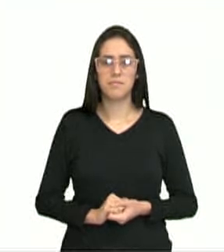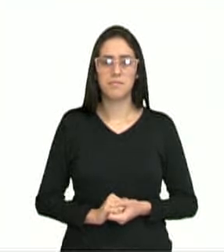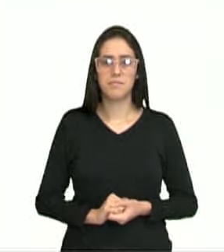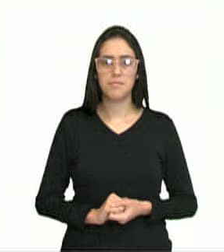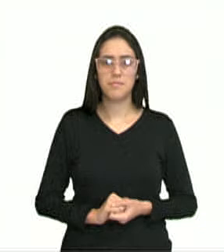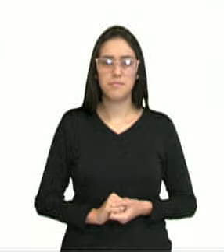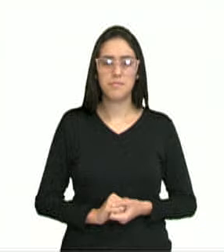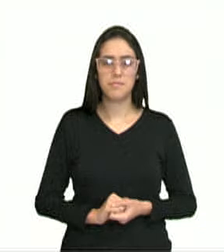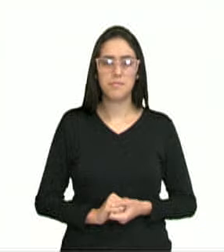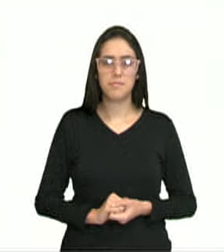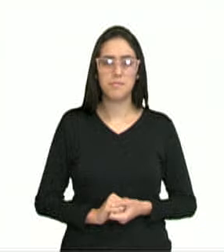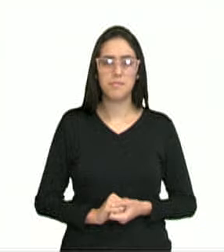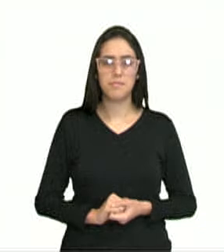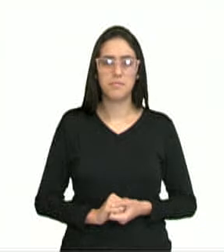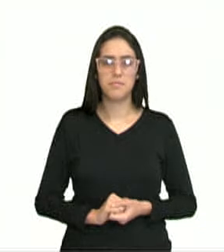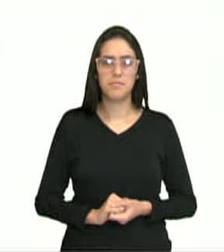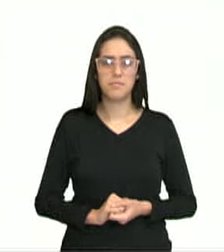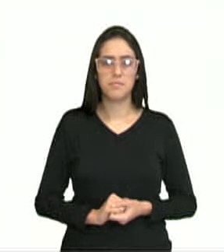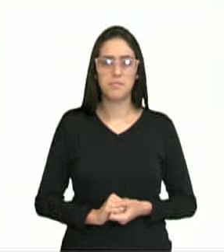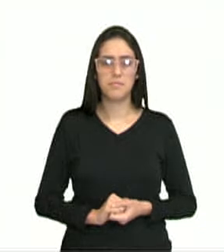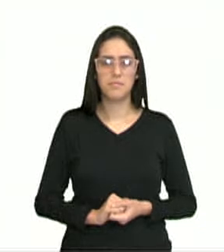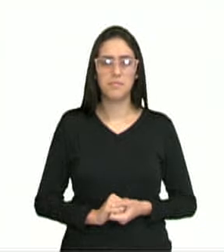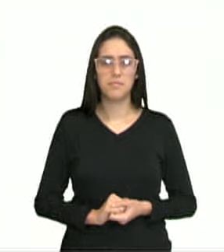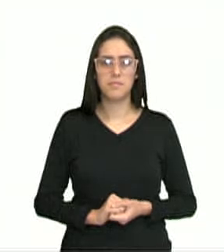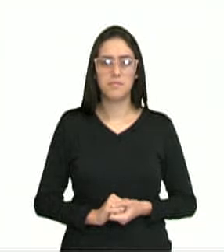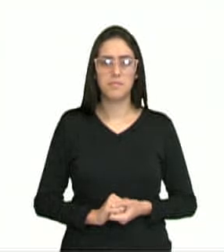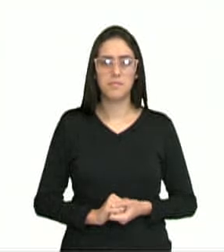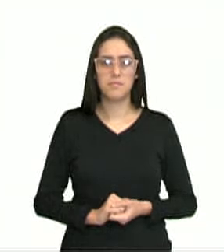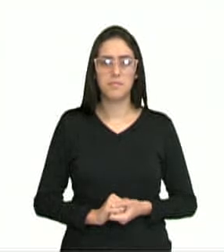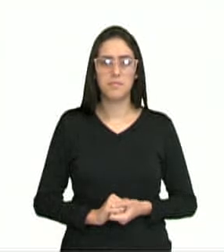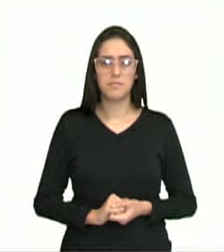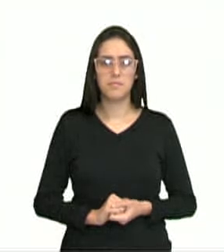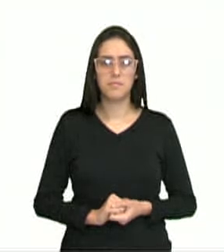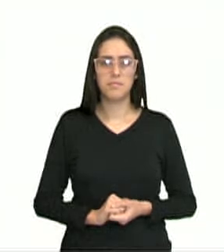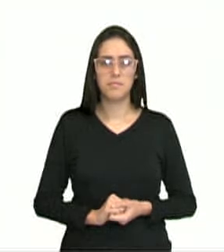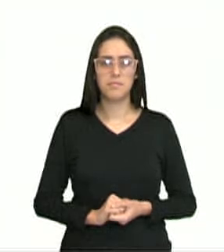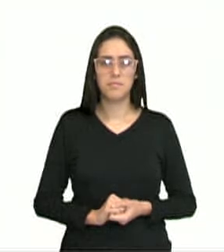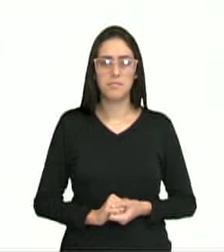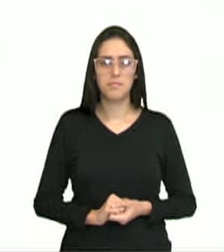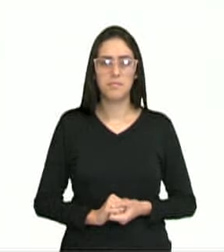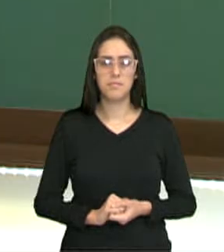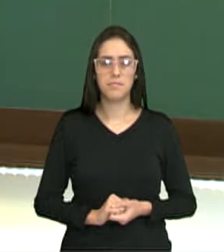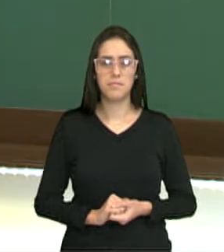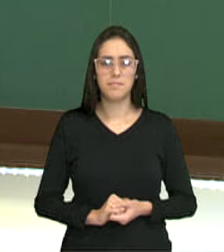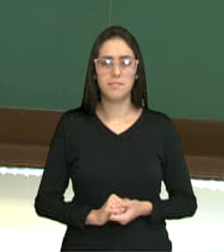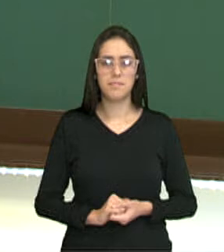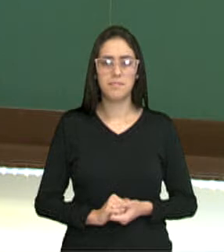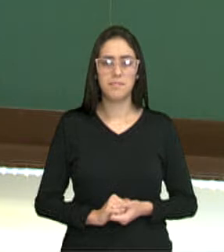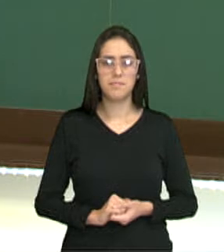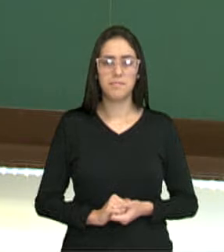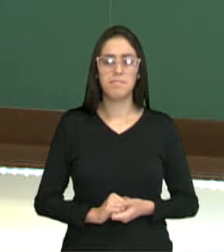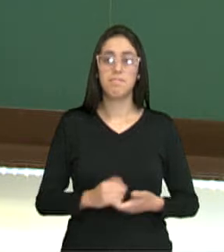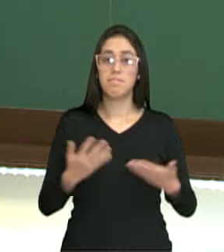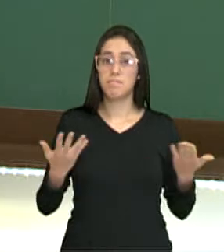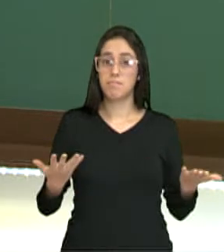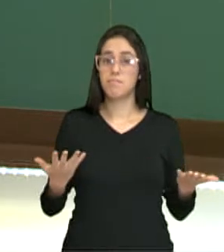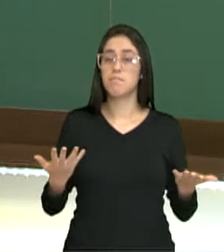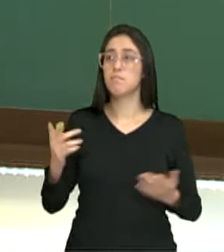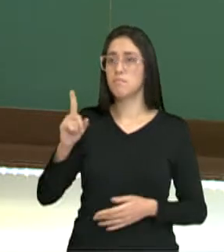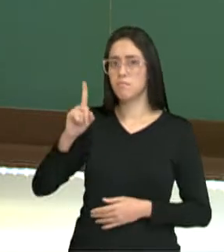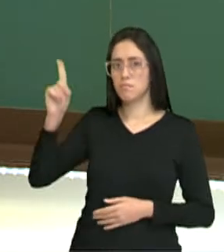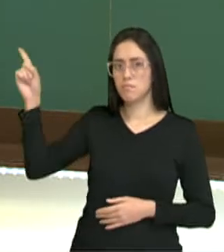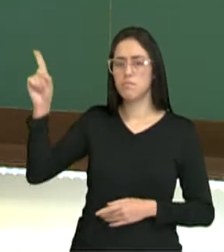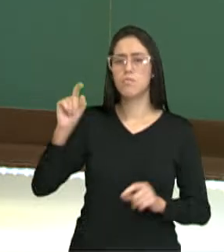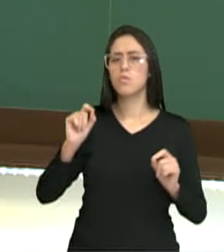e podem, né, aparecer apocopado aí, primeiro, tá? Então, a ideia, na